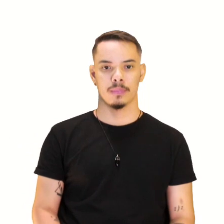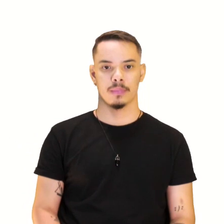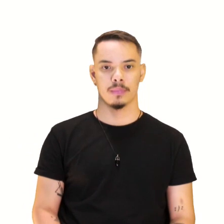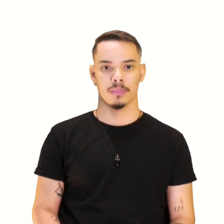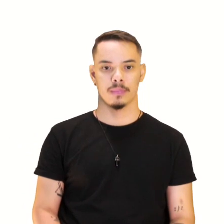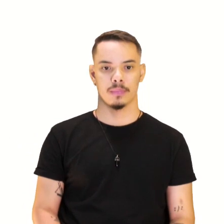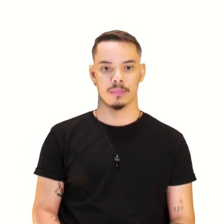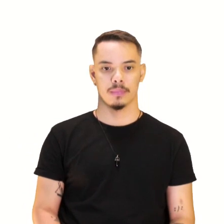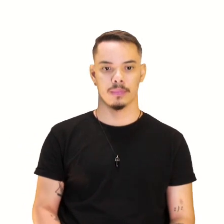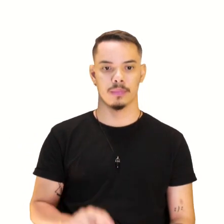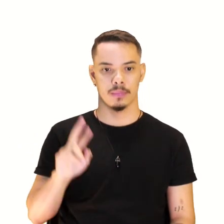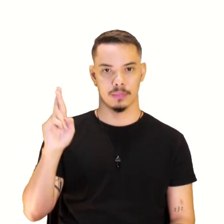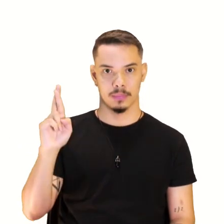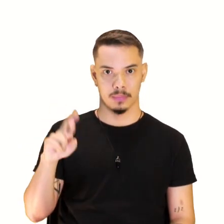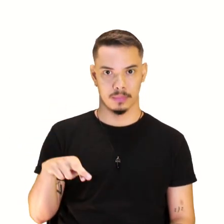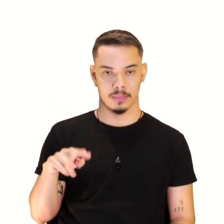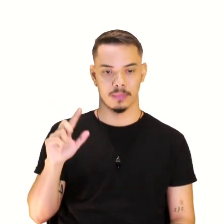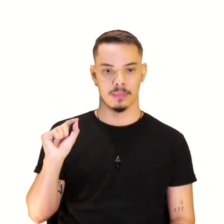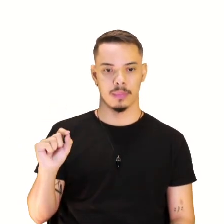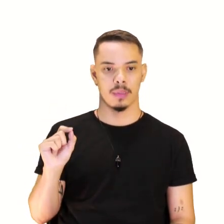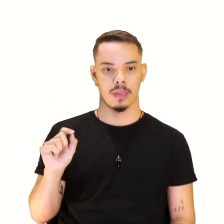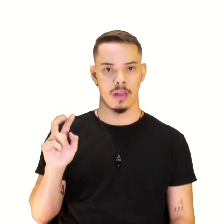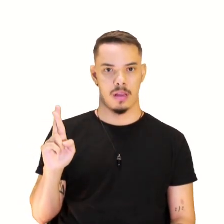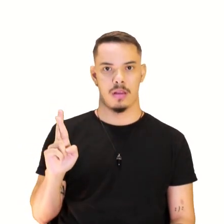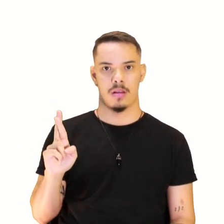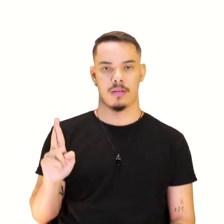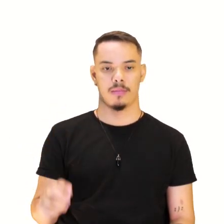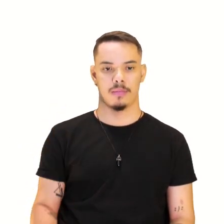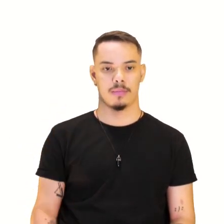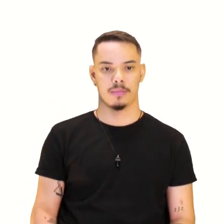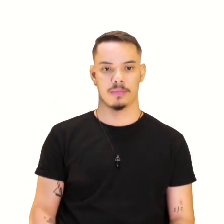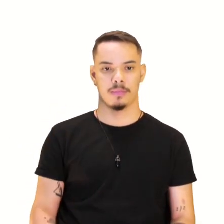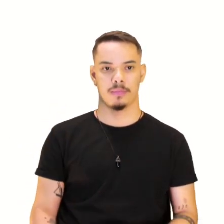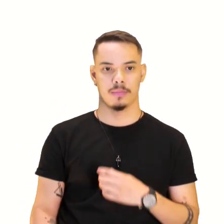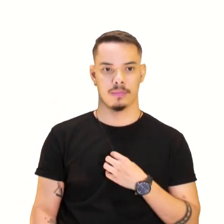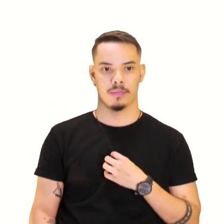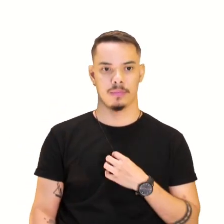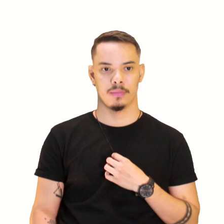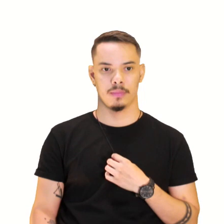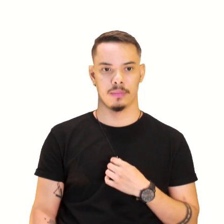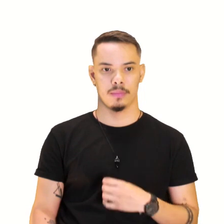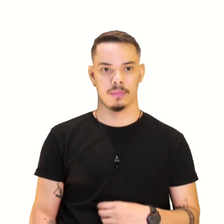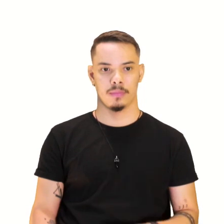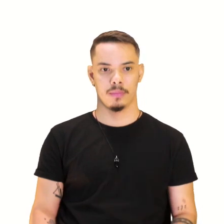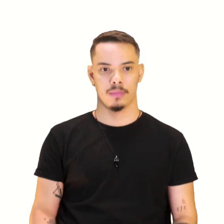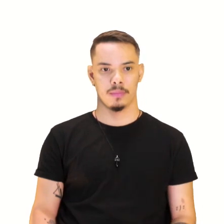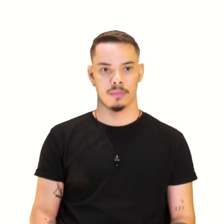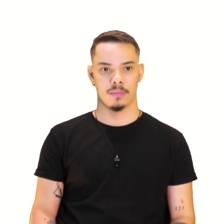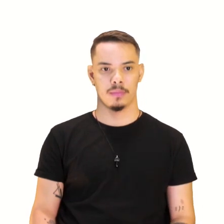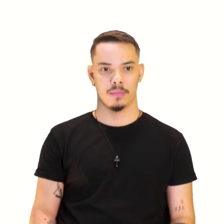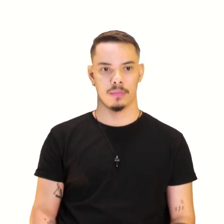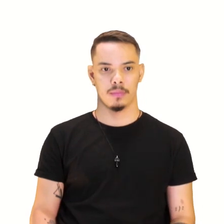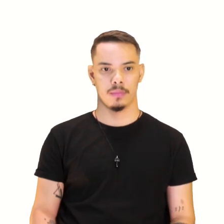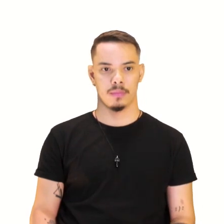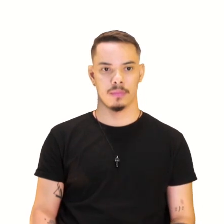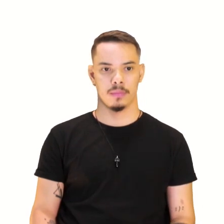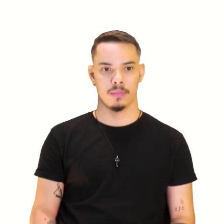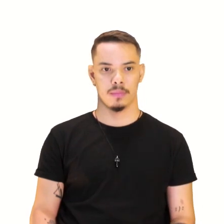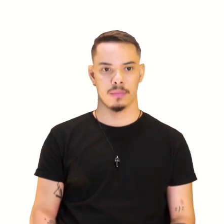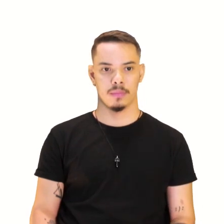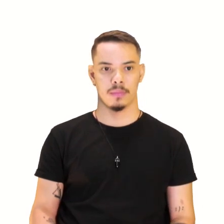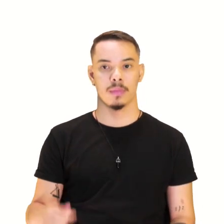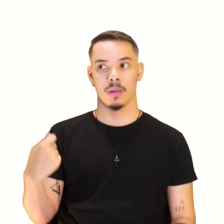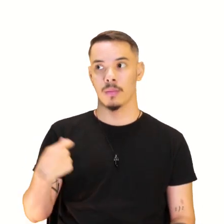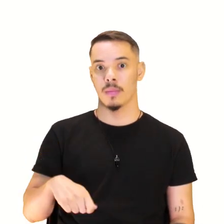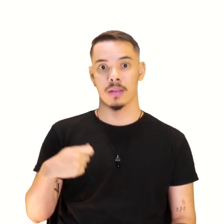sequência. E a razão é o nosso R, tá? Então anota essa aí, porque é o coração da aula. Eu preciso